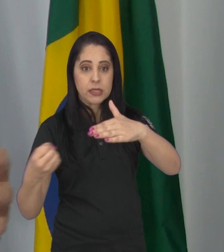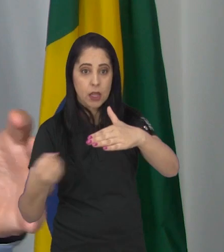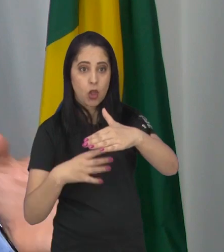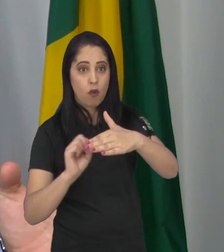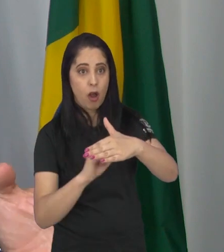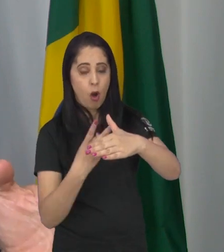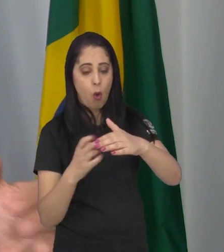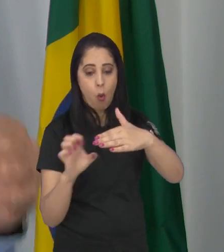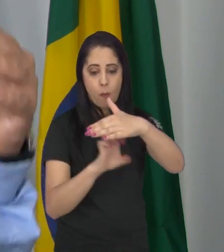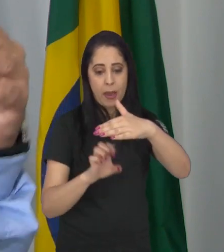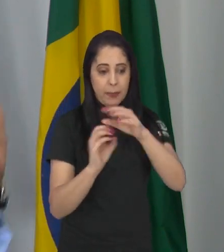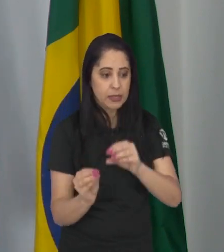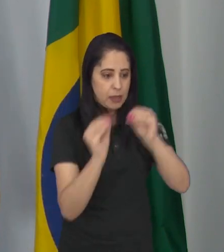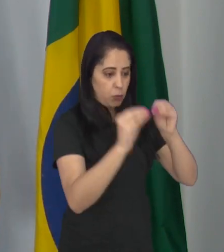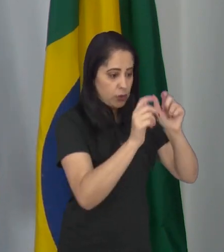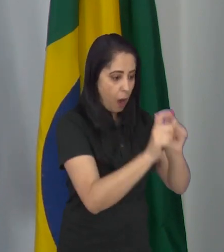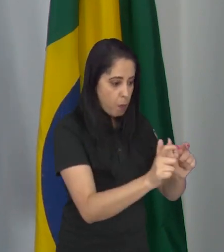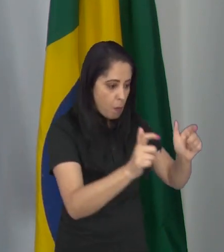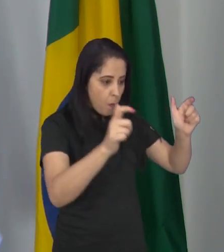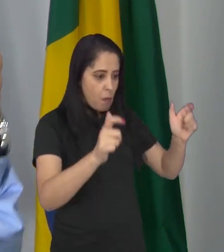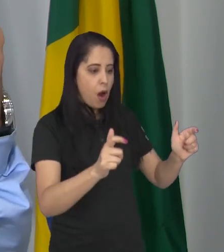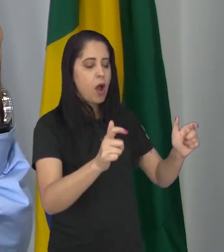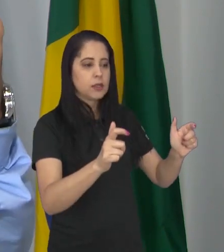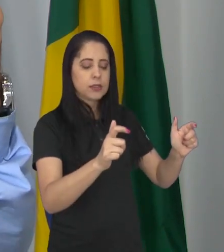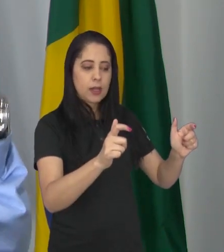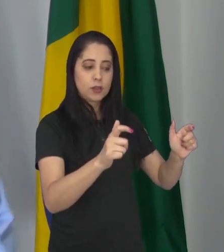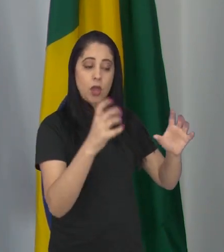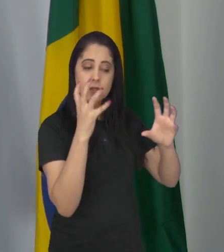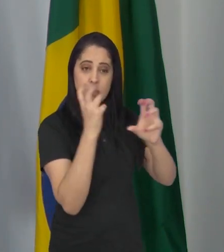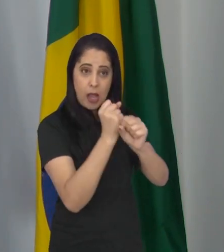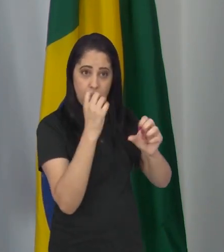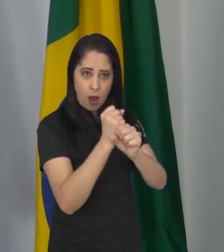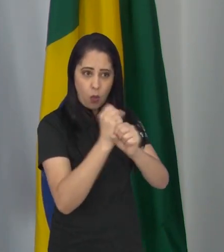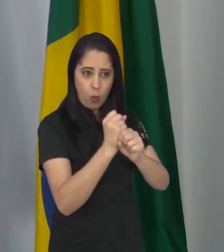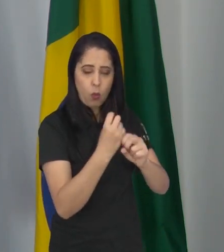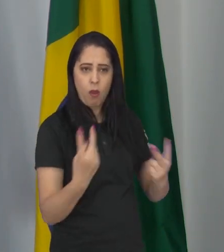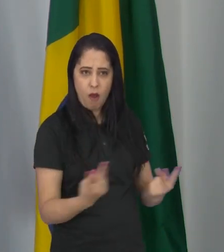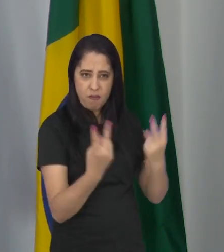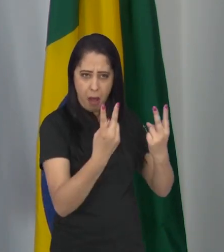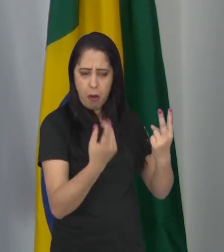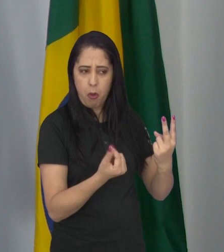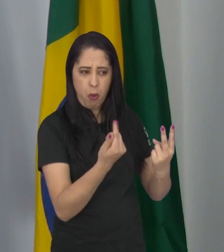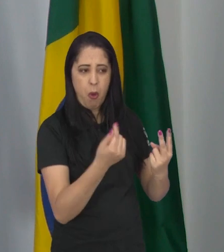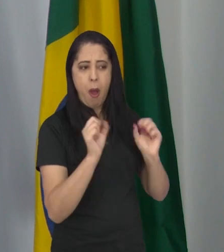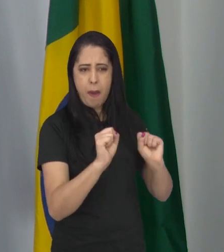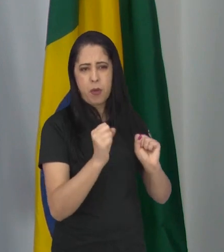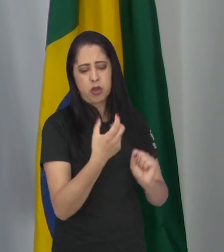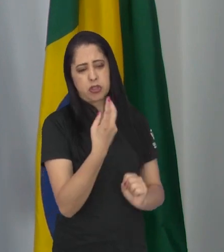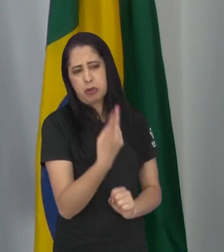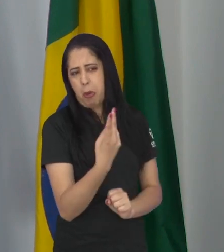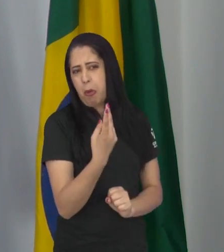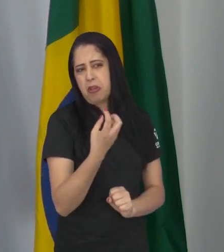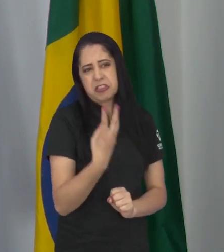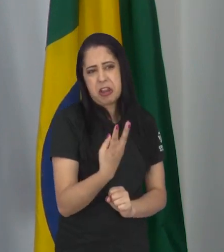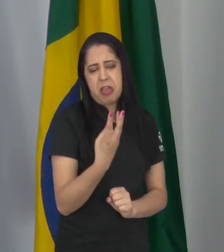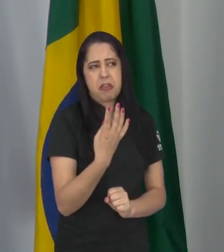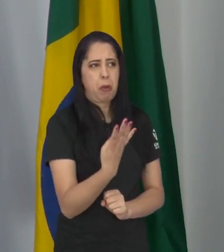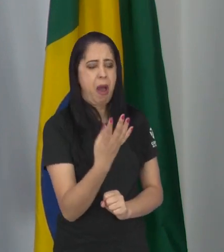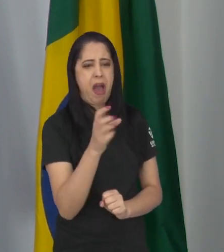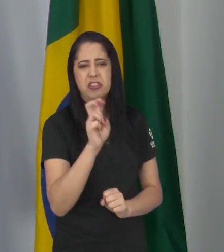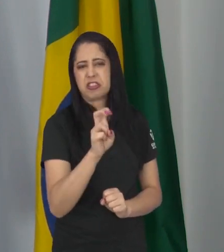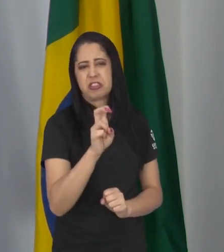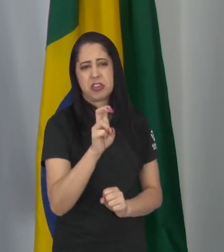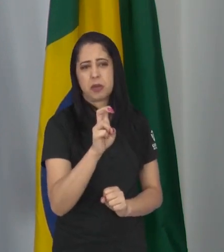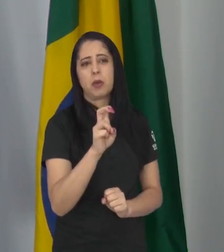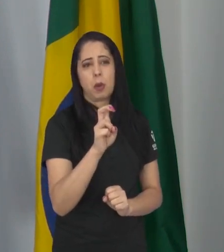numa expansão, é feito um cálculo de acordo com as tabelas que estão na lei e você pode ter 2, 3,